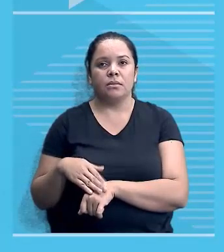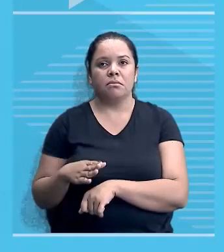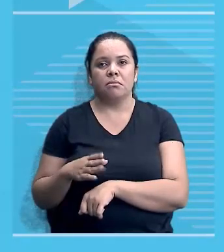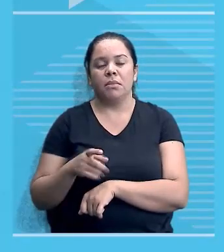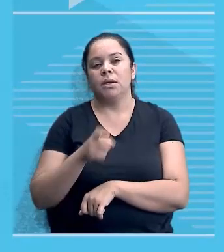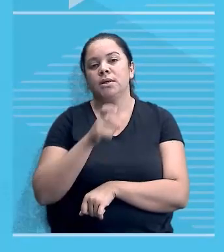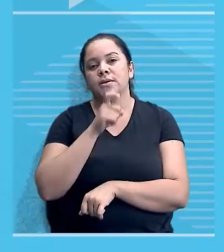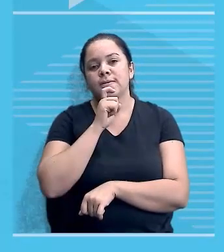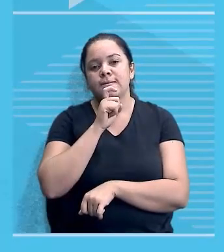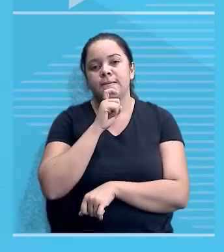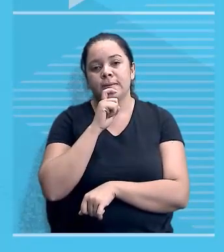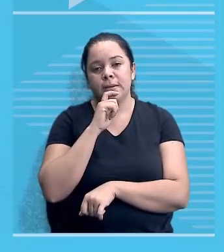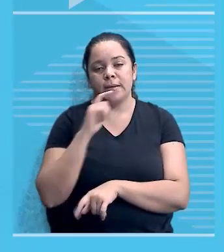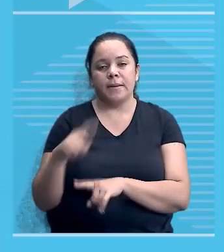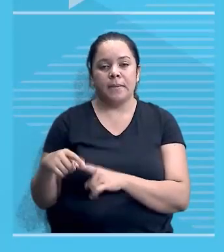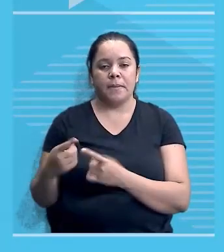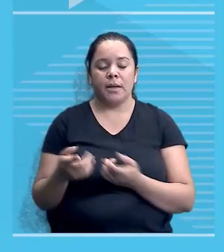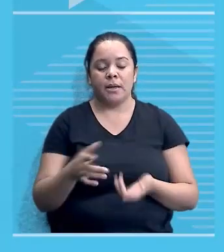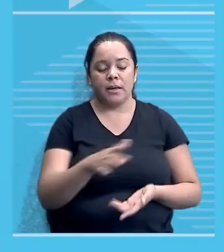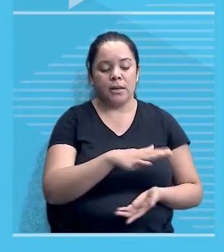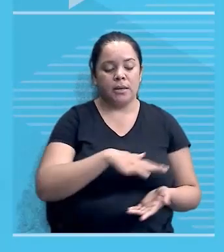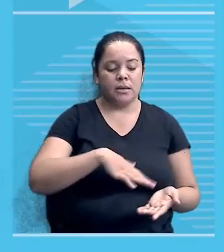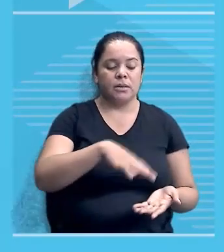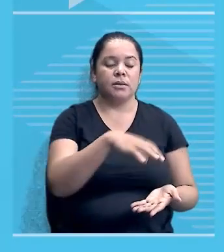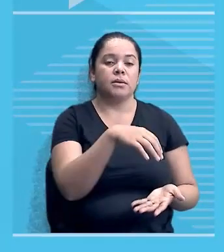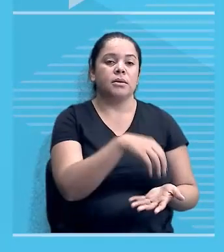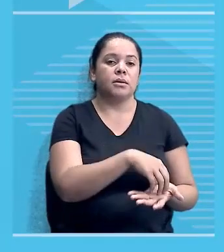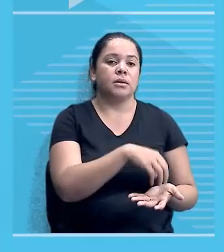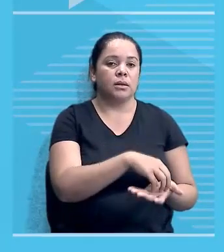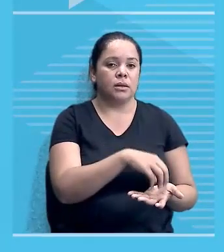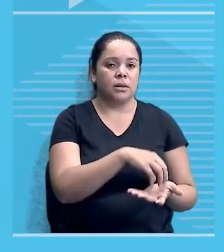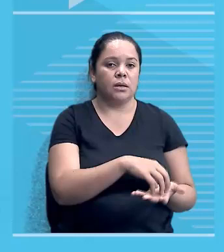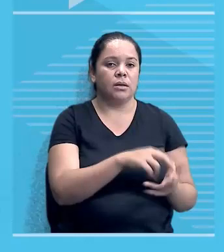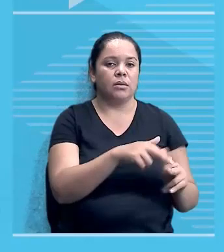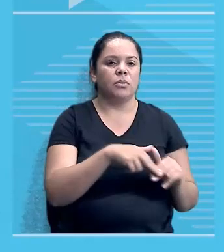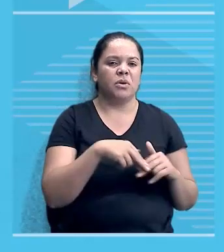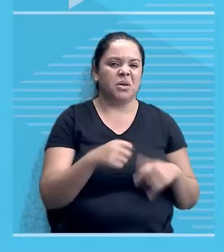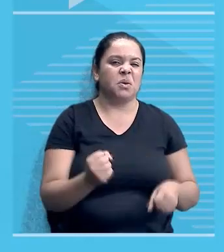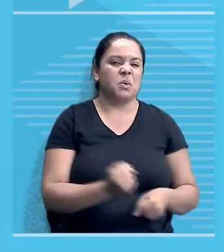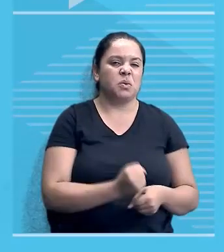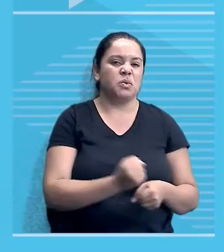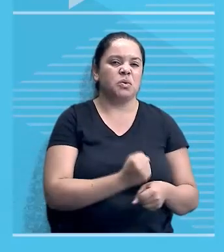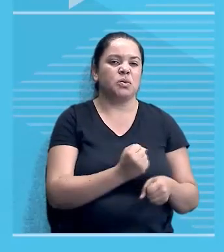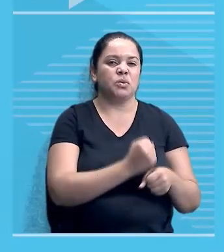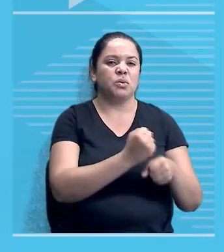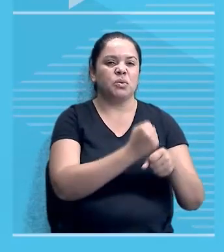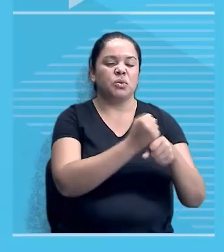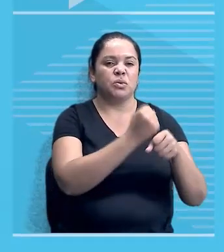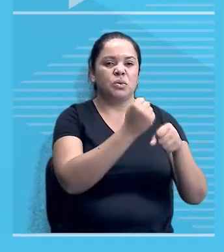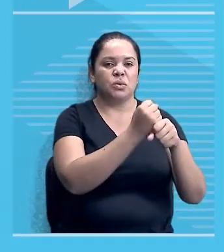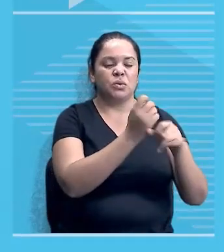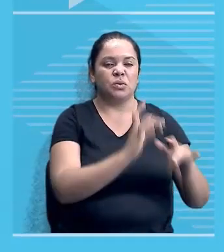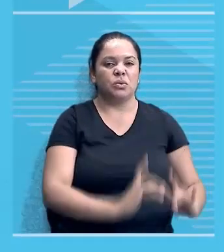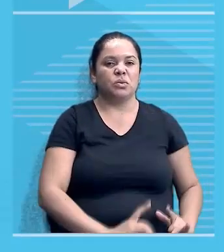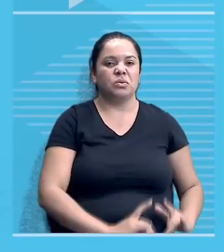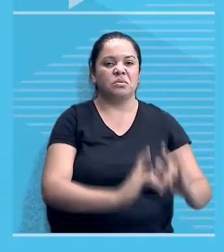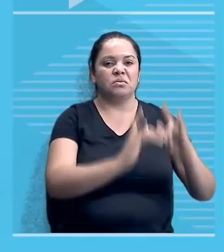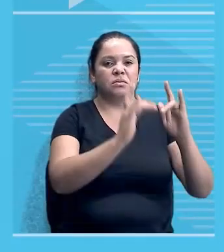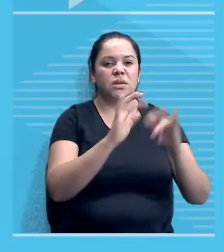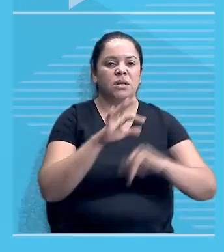já a parte central exatamente por apresentar essa grande quantidade de